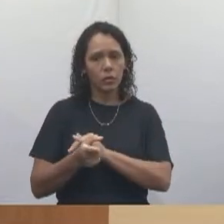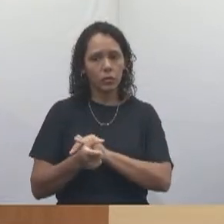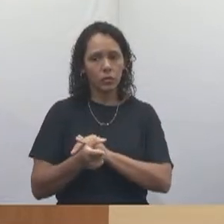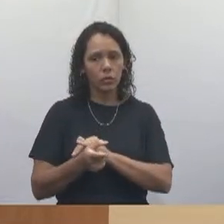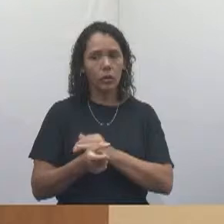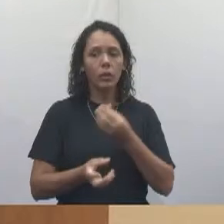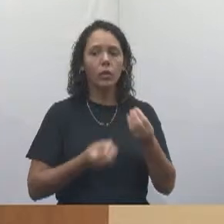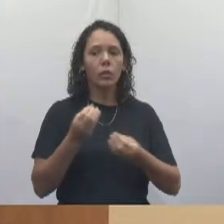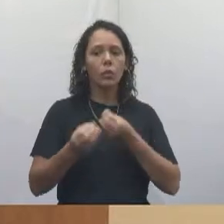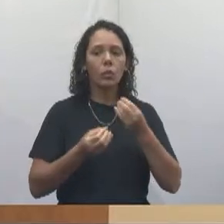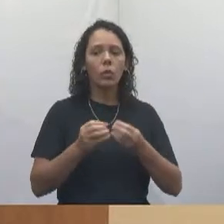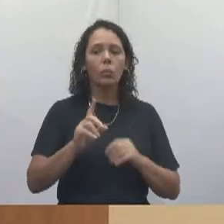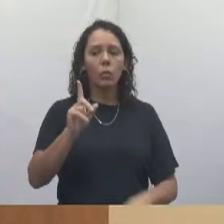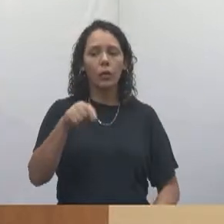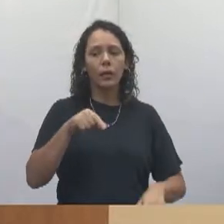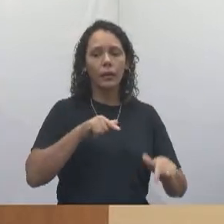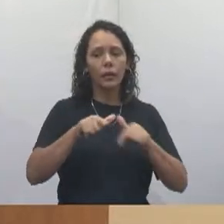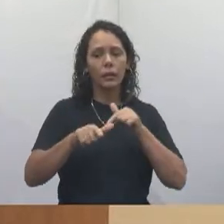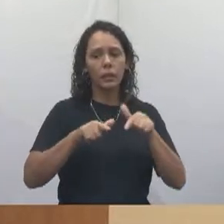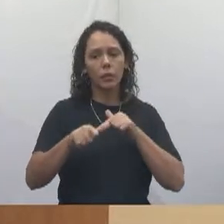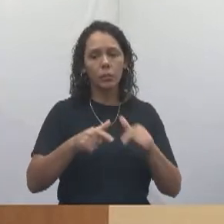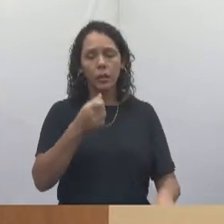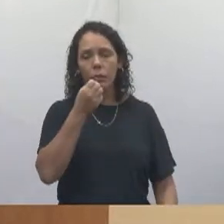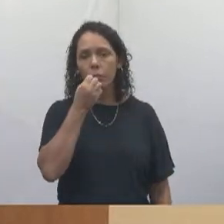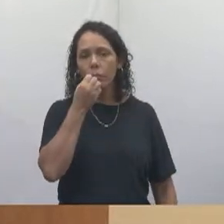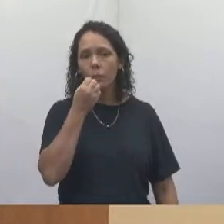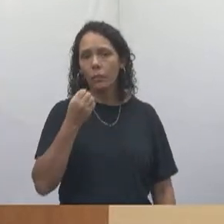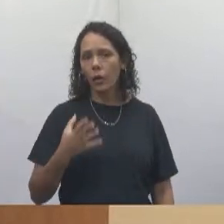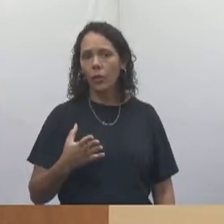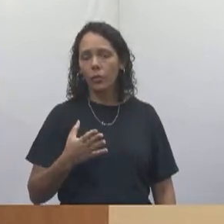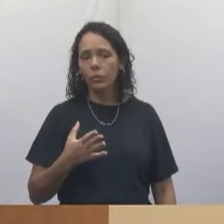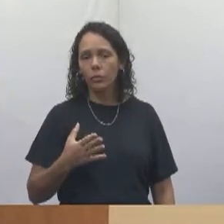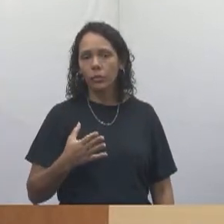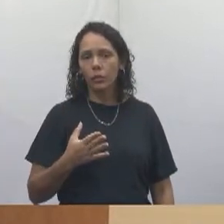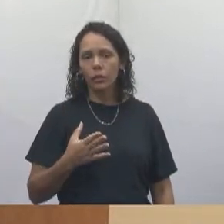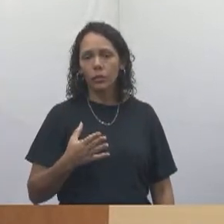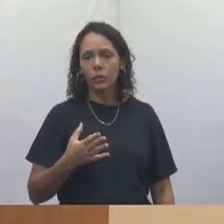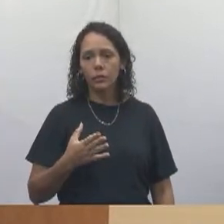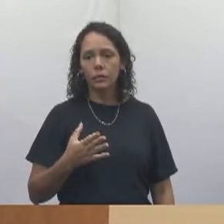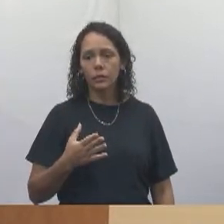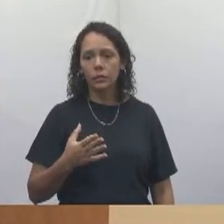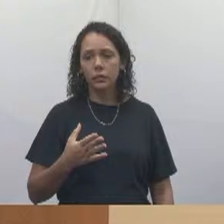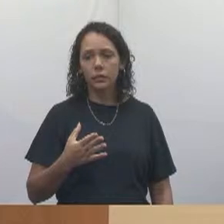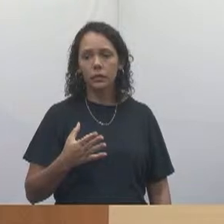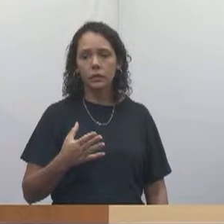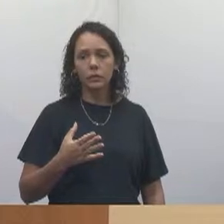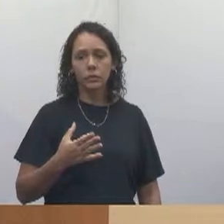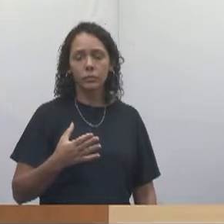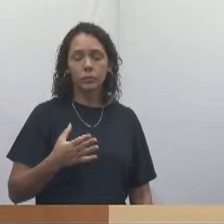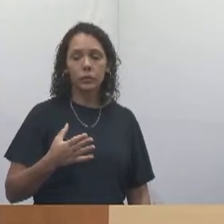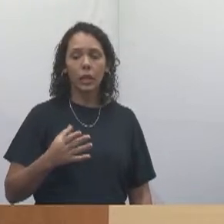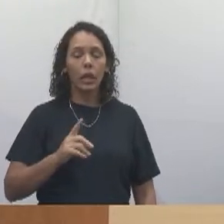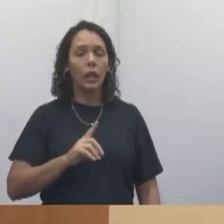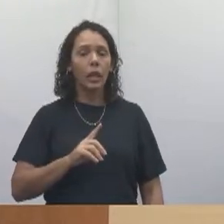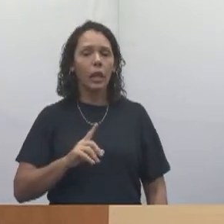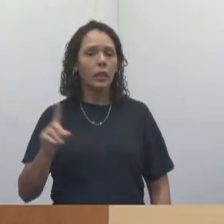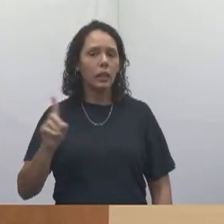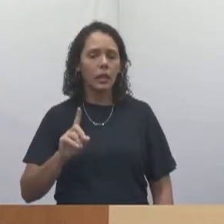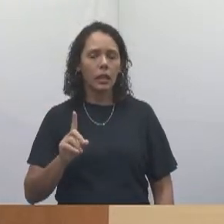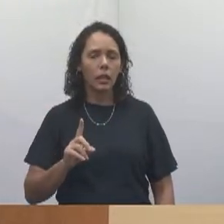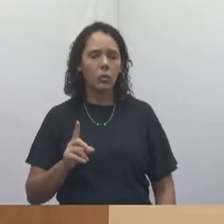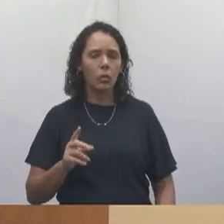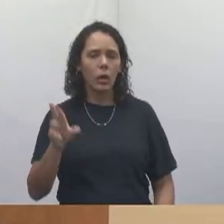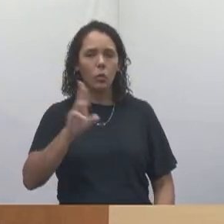boa administração sem precisar dar pedaladas, sem precisar tirar o dinheiro da educação para pagar